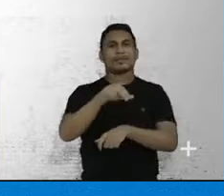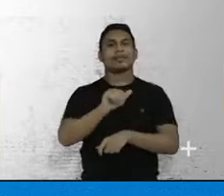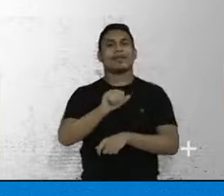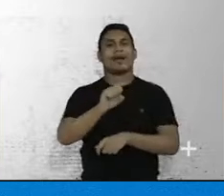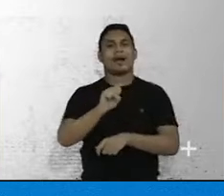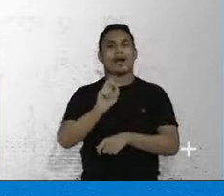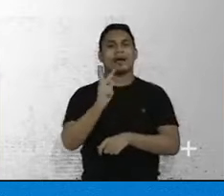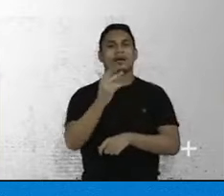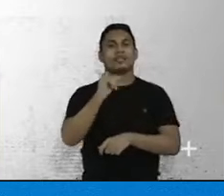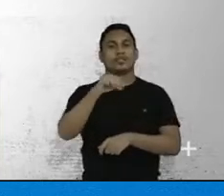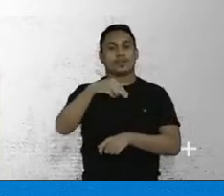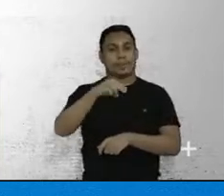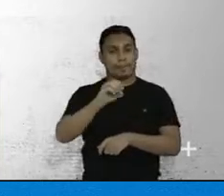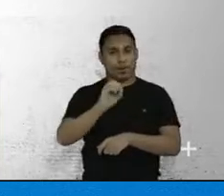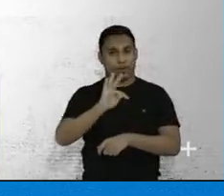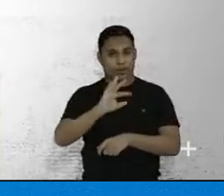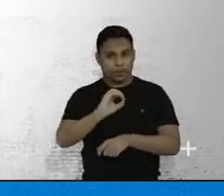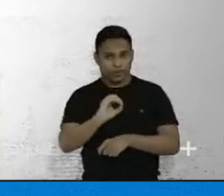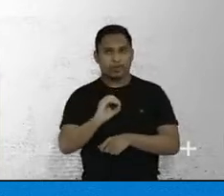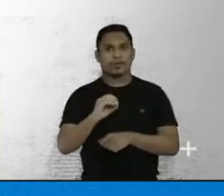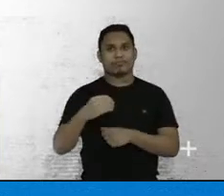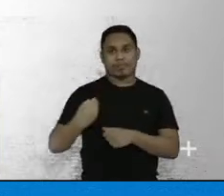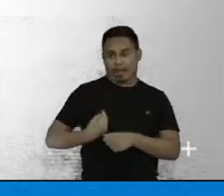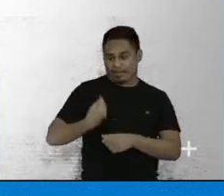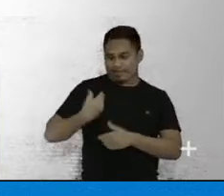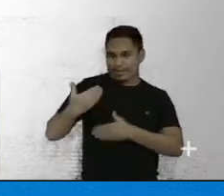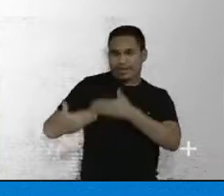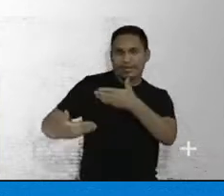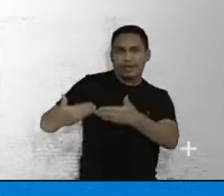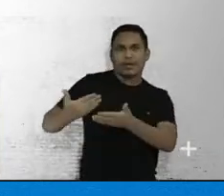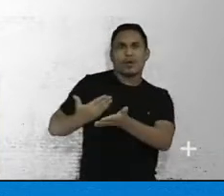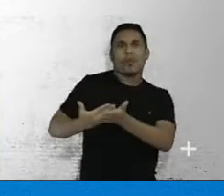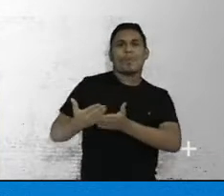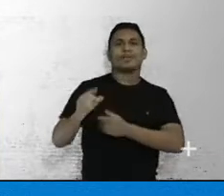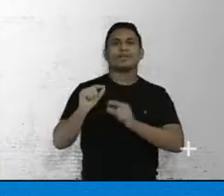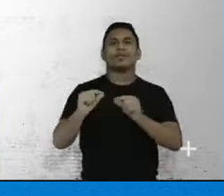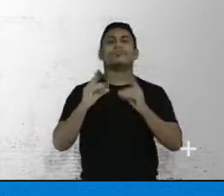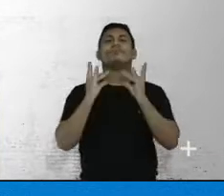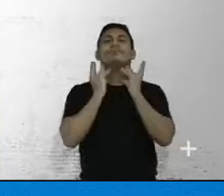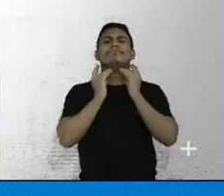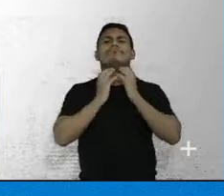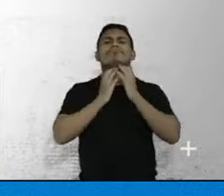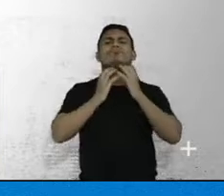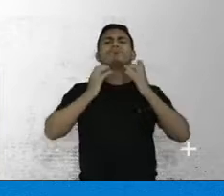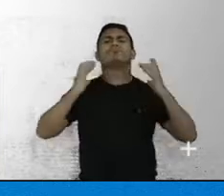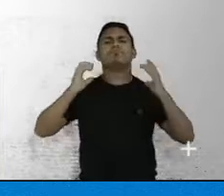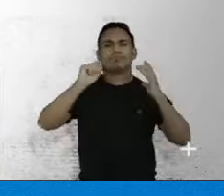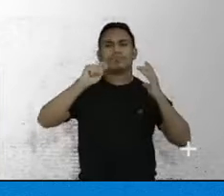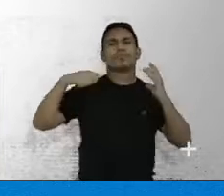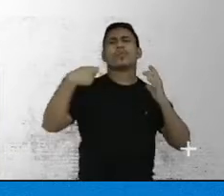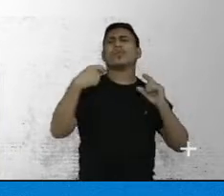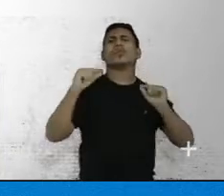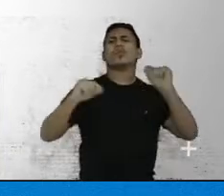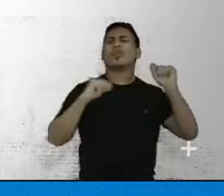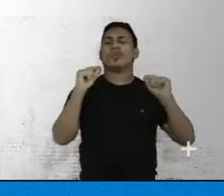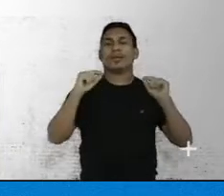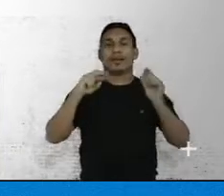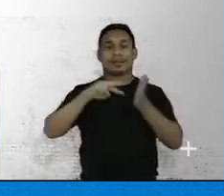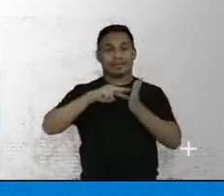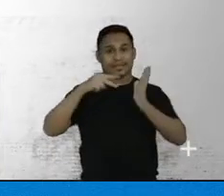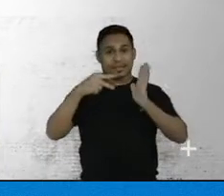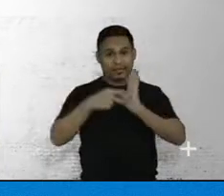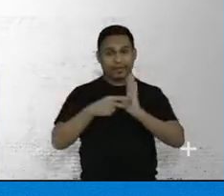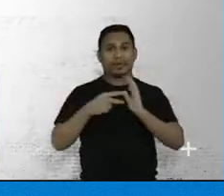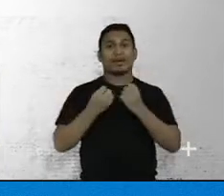longo da vida um quadro de hipotireoidismo. O que é o hipotireoidismo? É a redução de hormônios